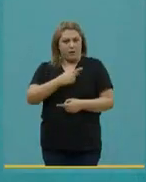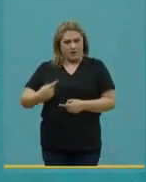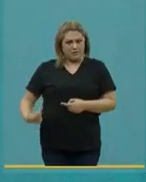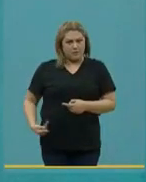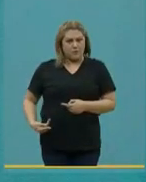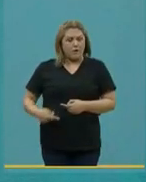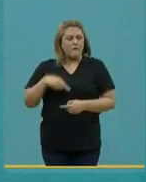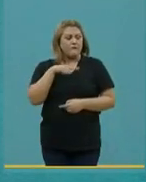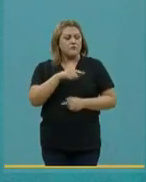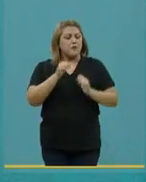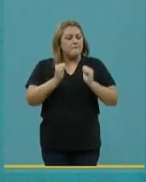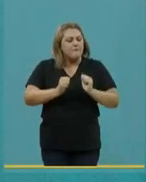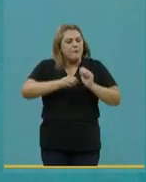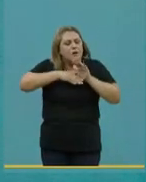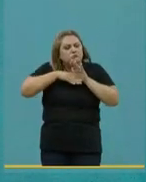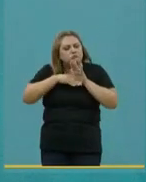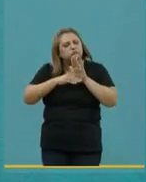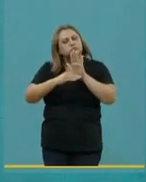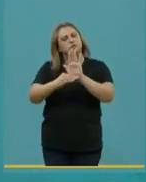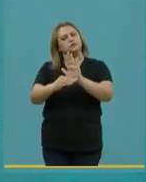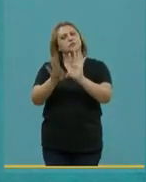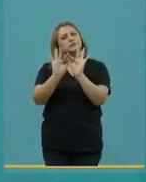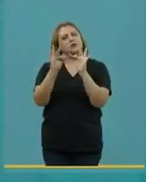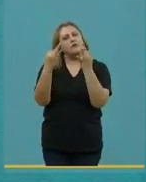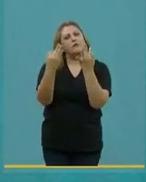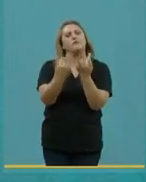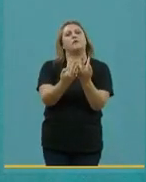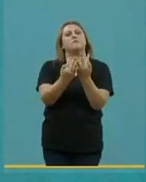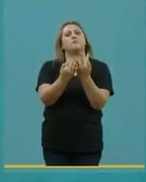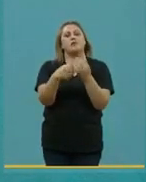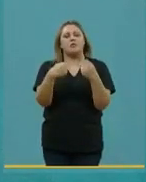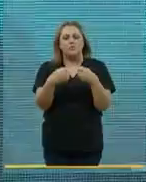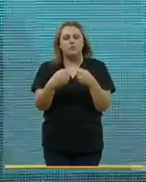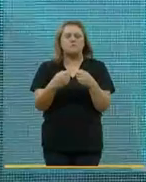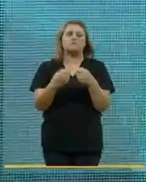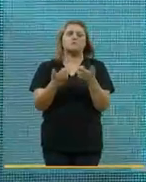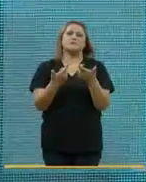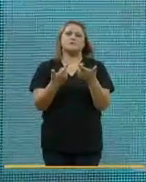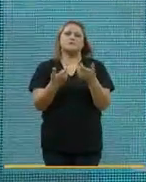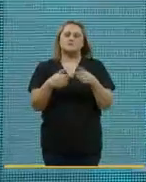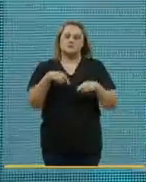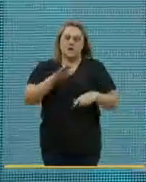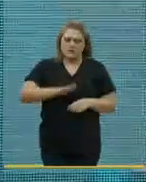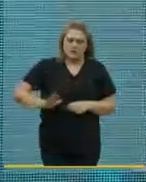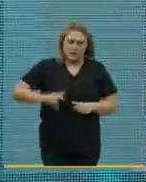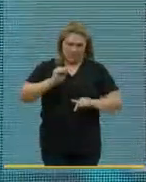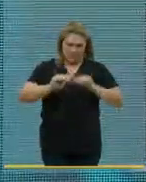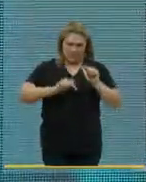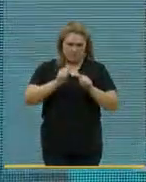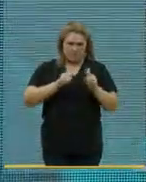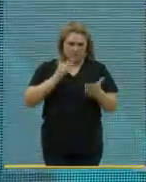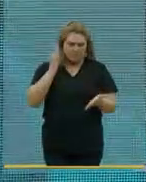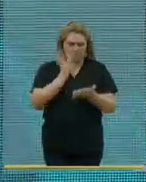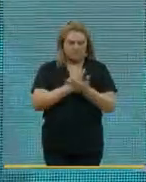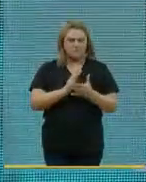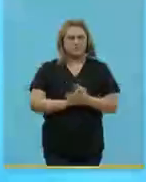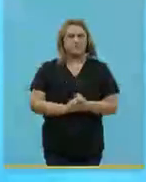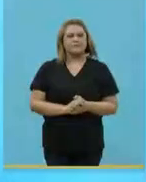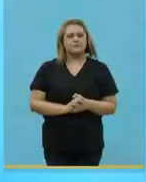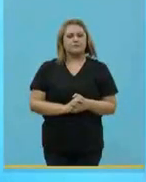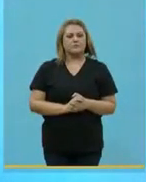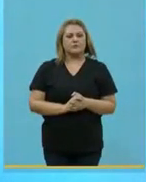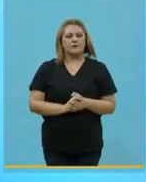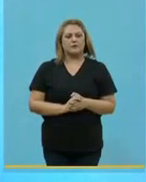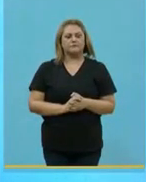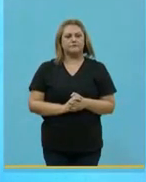erradicar o trabalho infantil e dar às famílias e às crianças uma vida digna obrigado antonielle candidato dois minutos